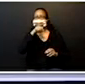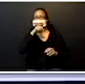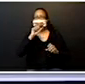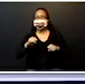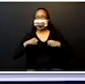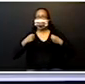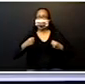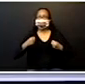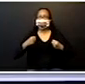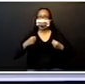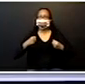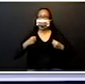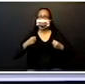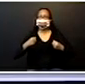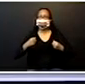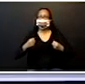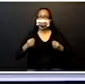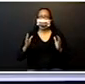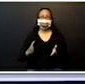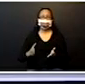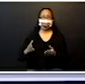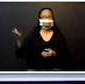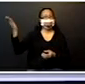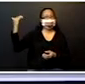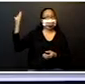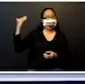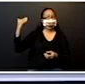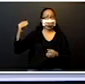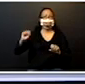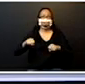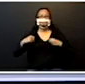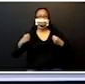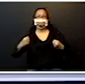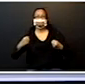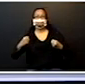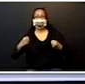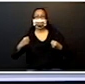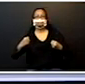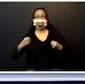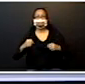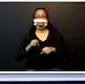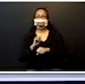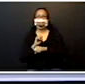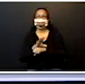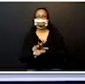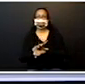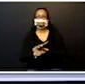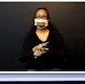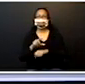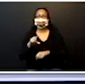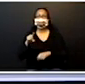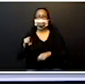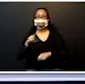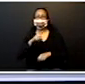o meu pai era forte. Depois dessa dica, agora você continua o poema. Tudo